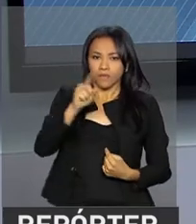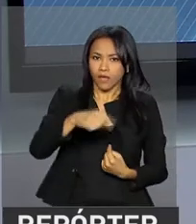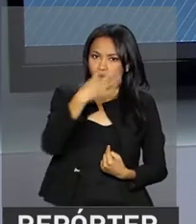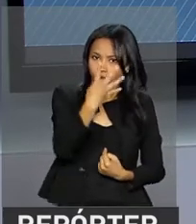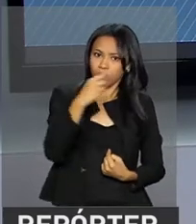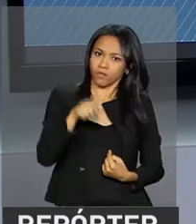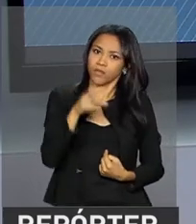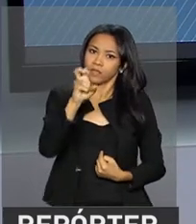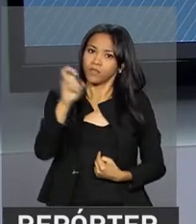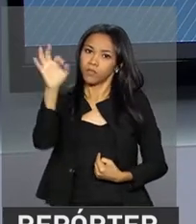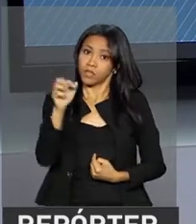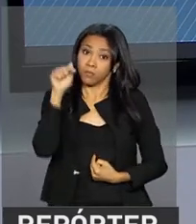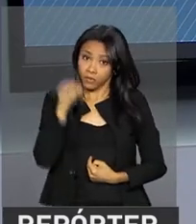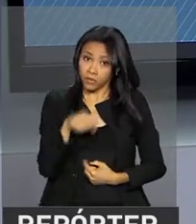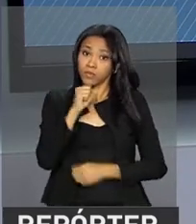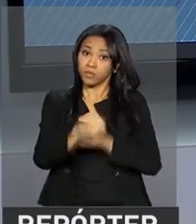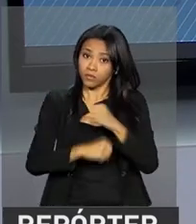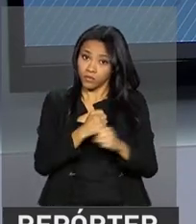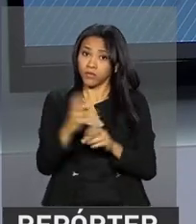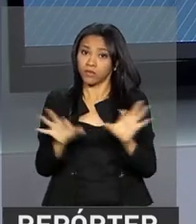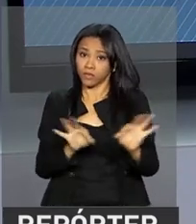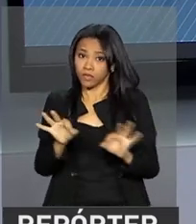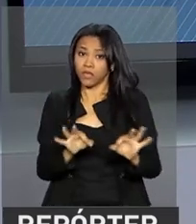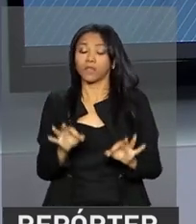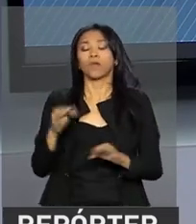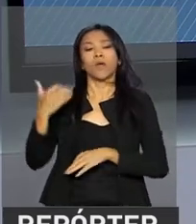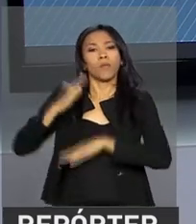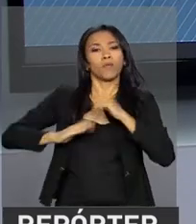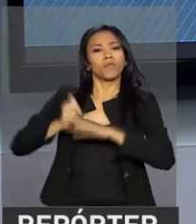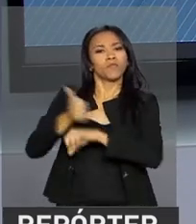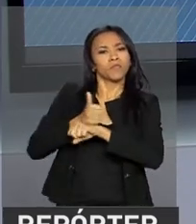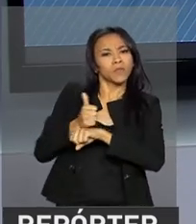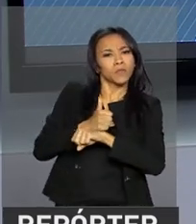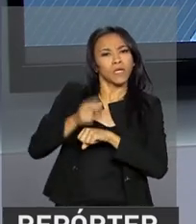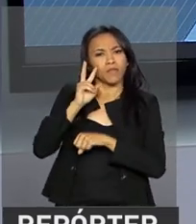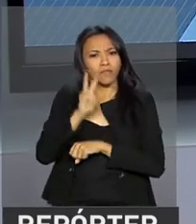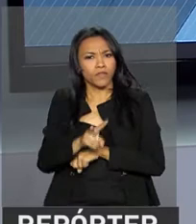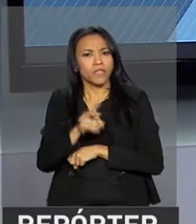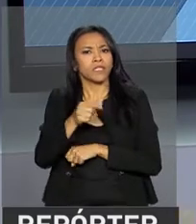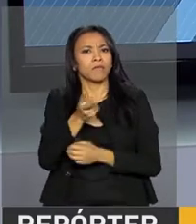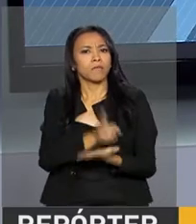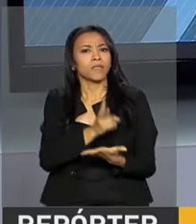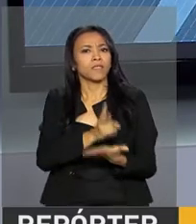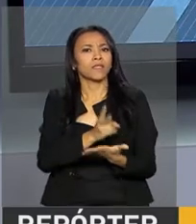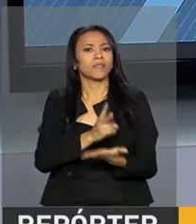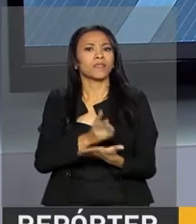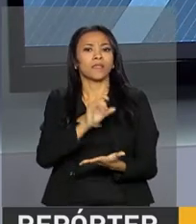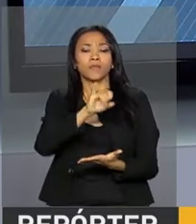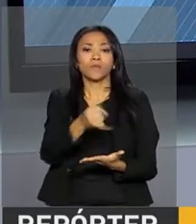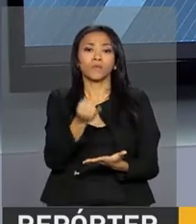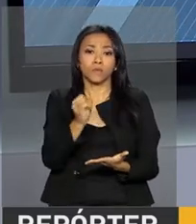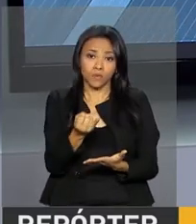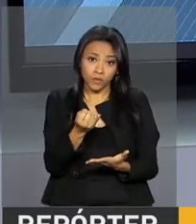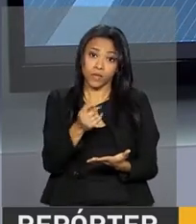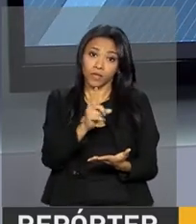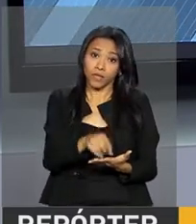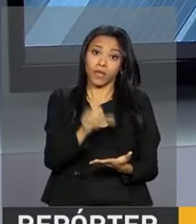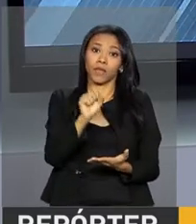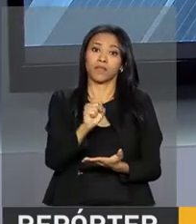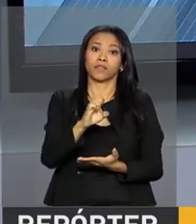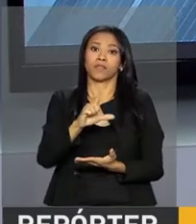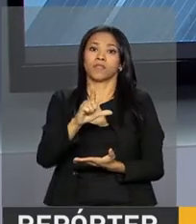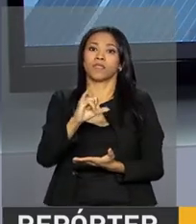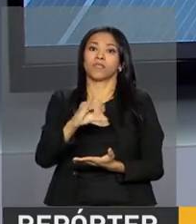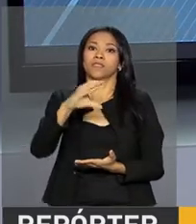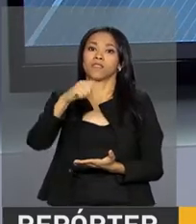cento estabelecida para este ano analistas e investidores mantiveram a estimativa para a taxa básica de juros da economia a selic em